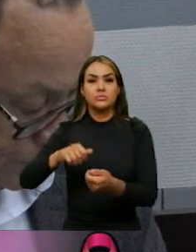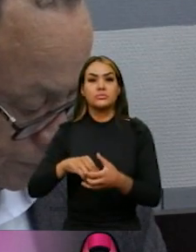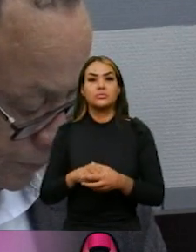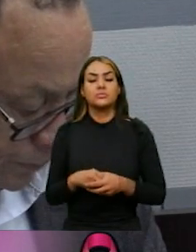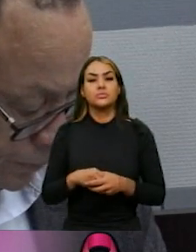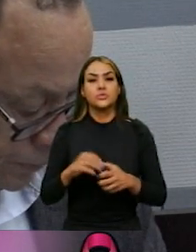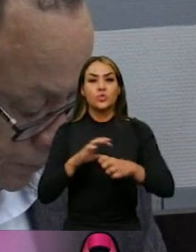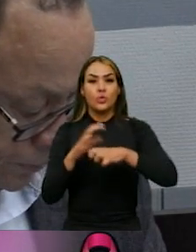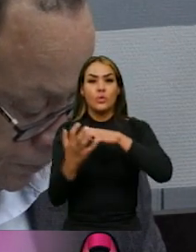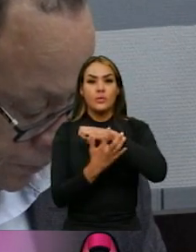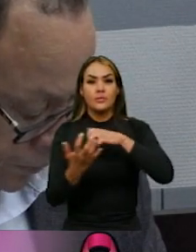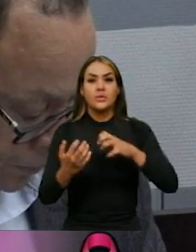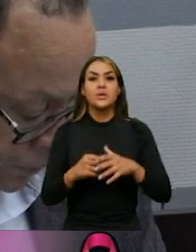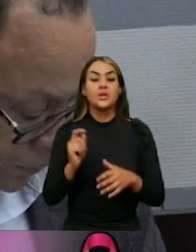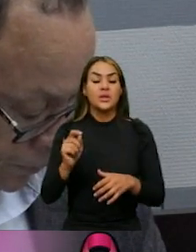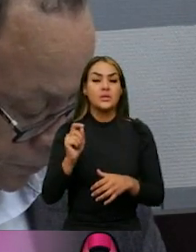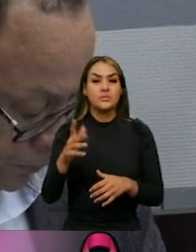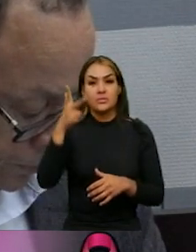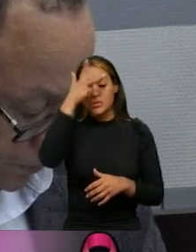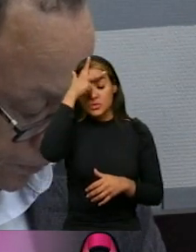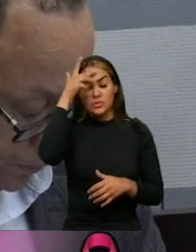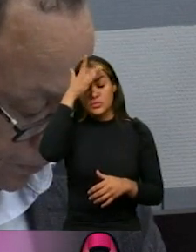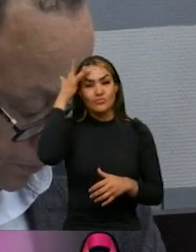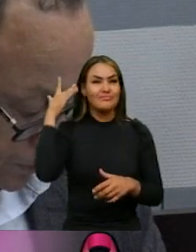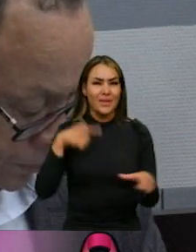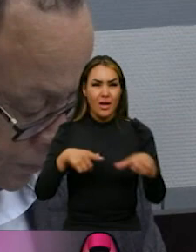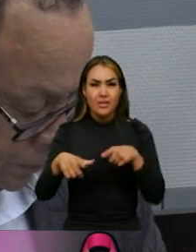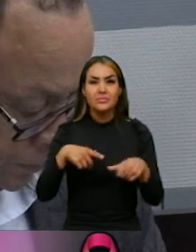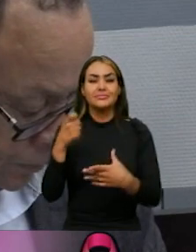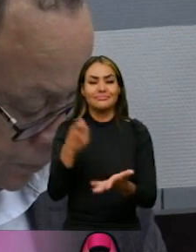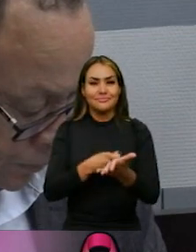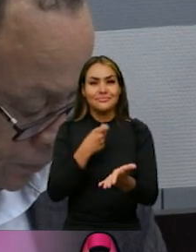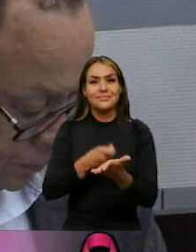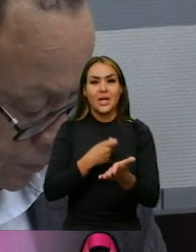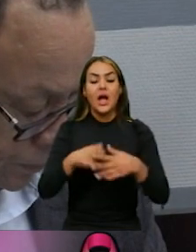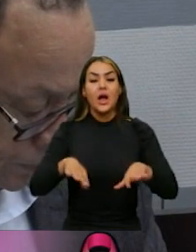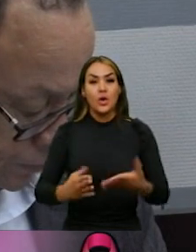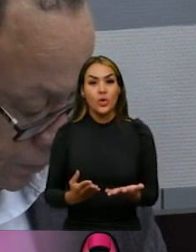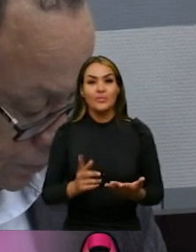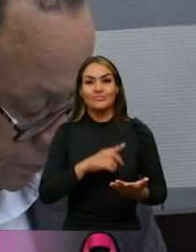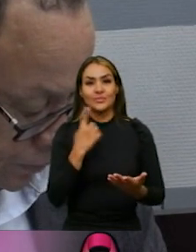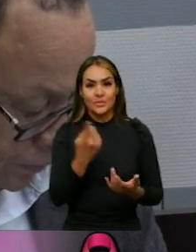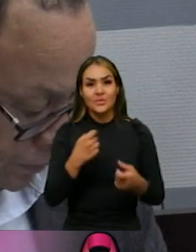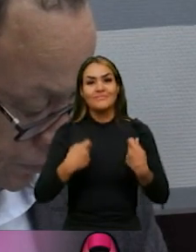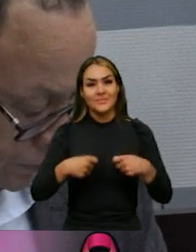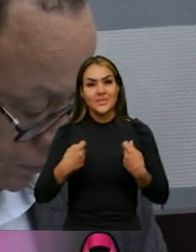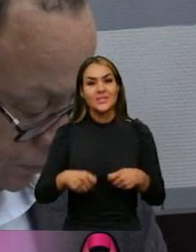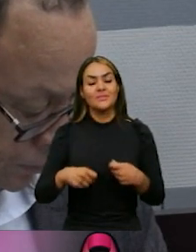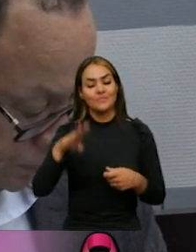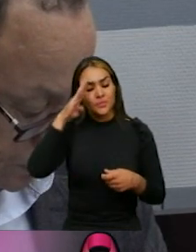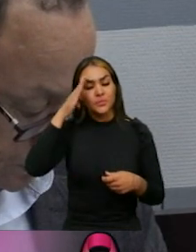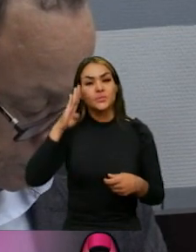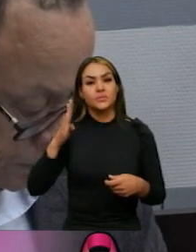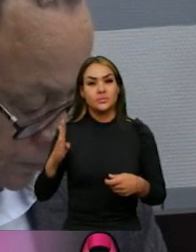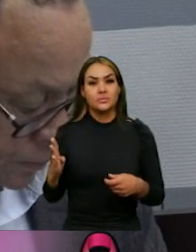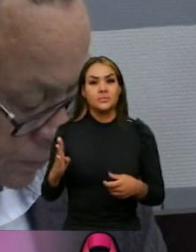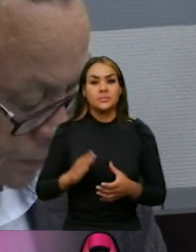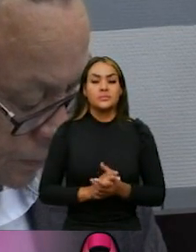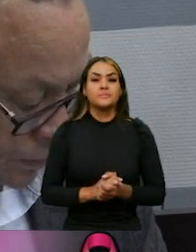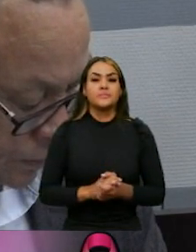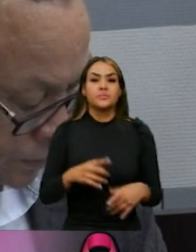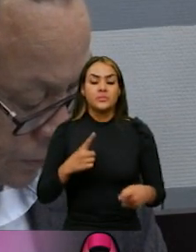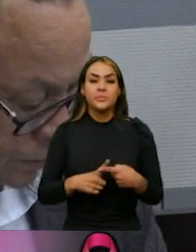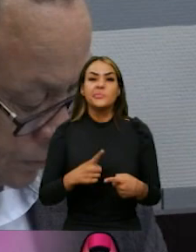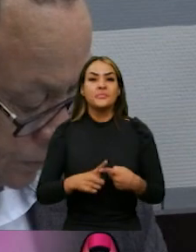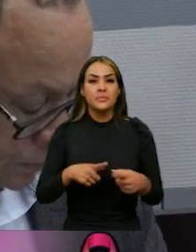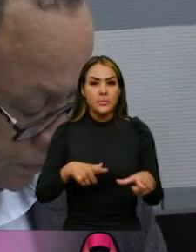enfermagem eram os heróis. Né? E agora que chegou a hora mesmo de nós ver quem que são os heróis, né? Porque eles têm feito